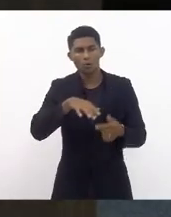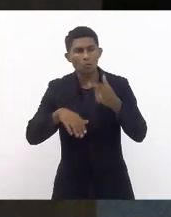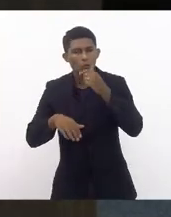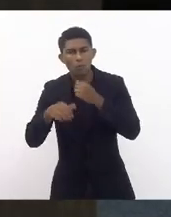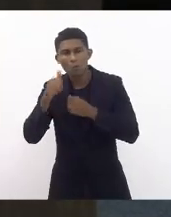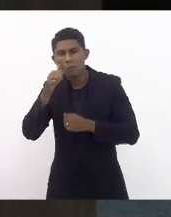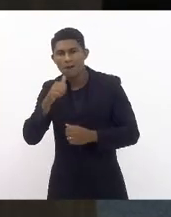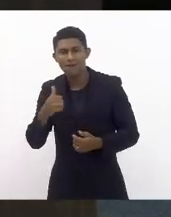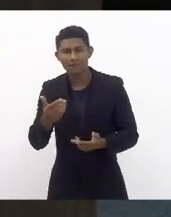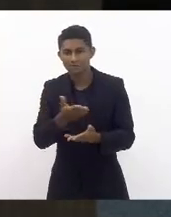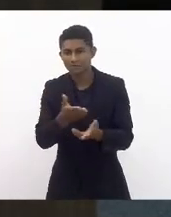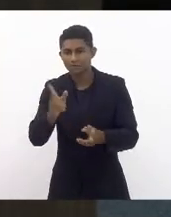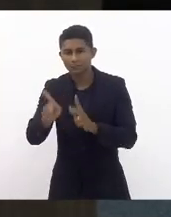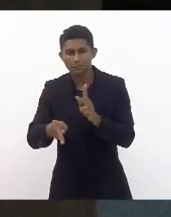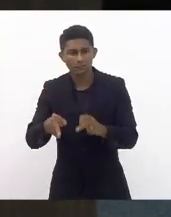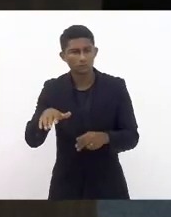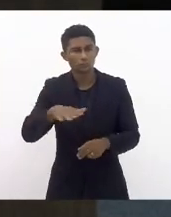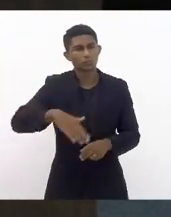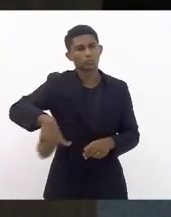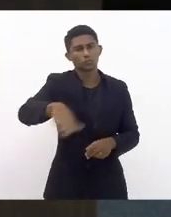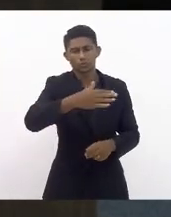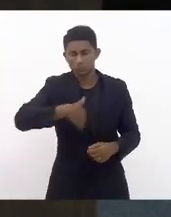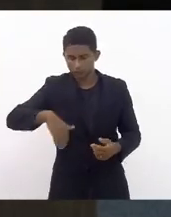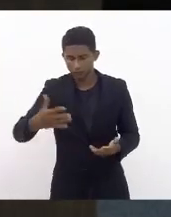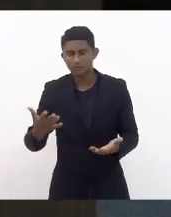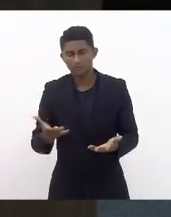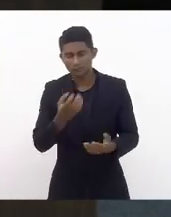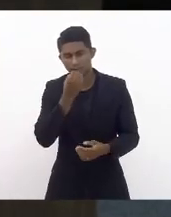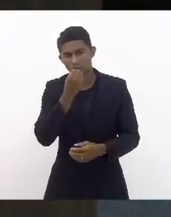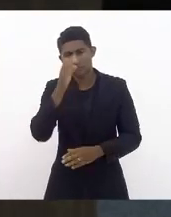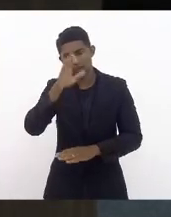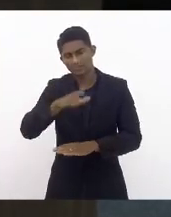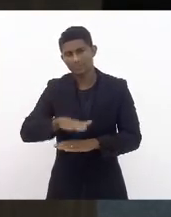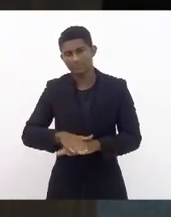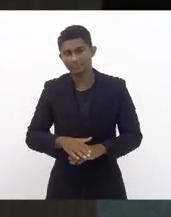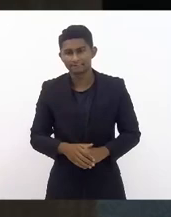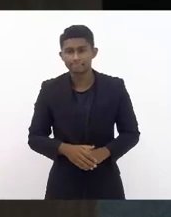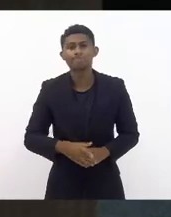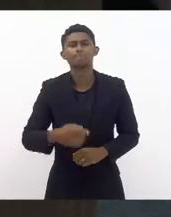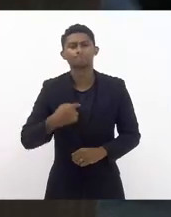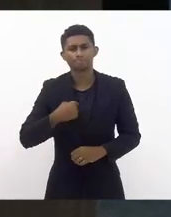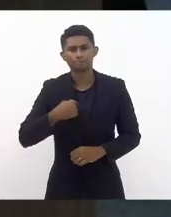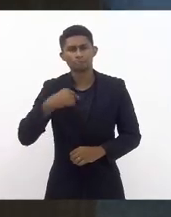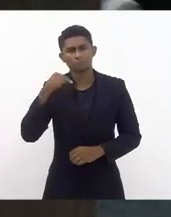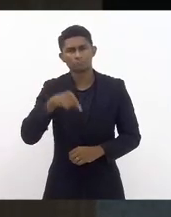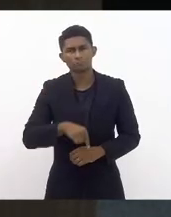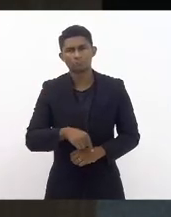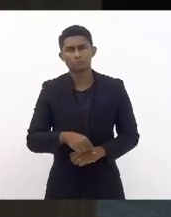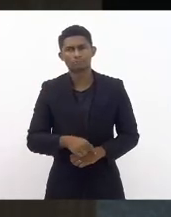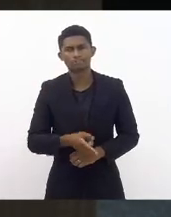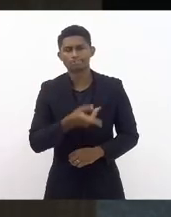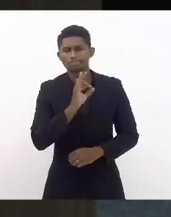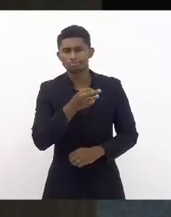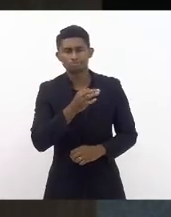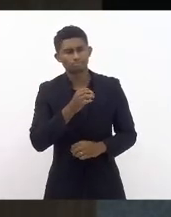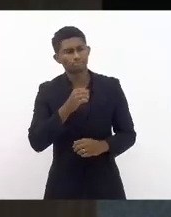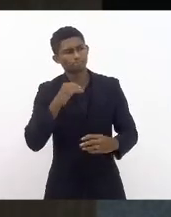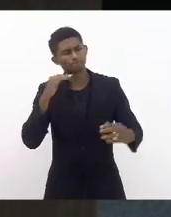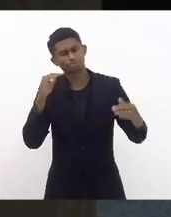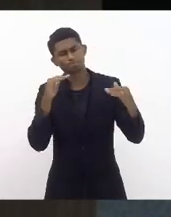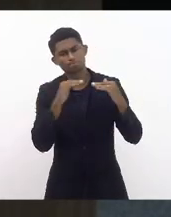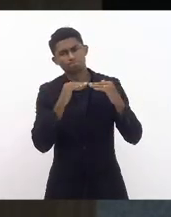reitores, professores, funcionários. Eu vou acompanhar o